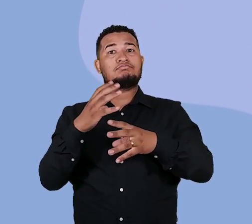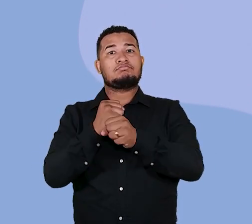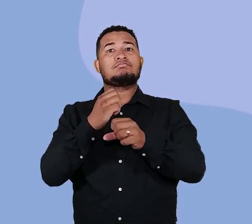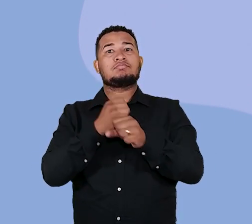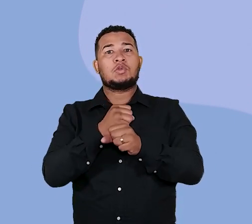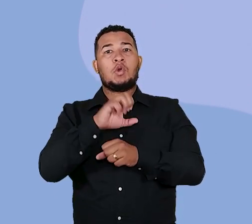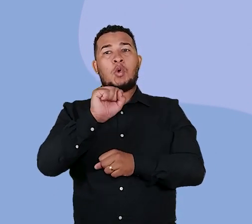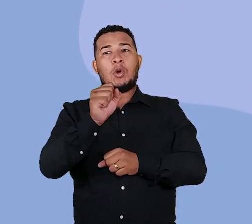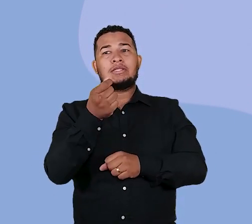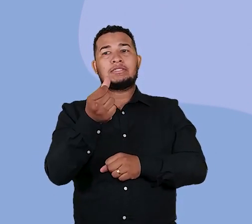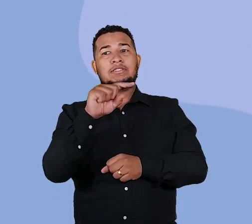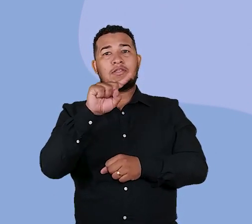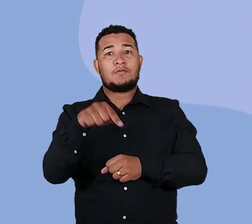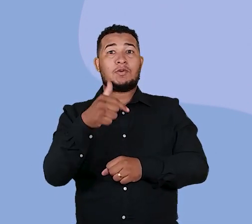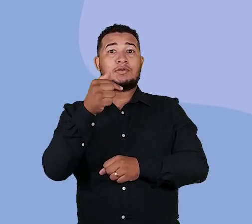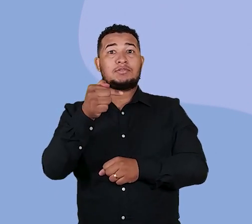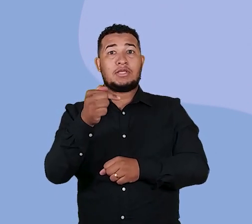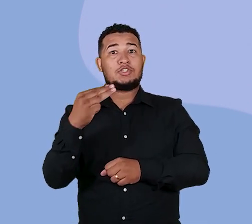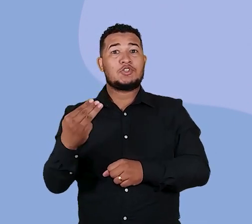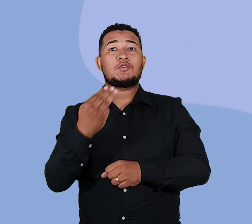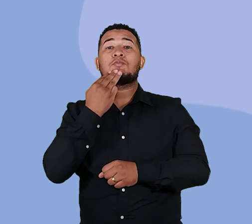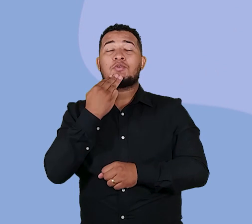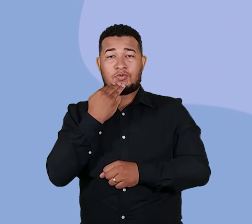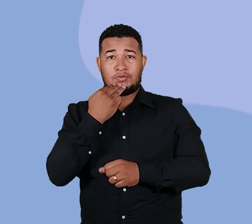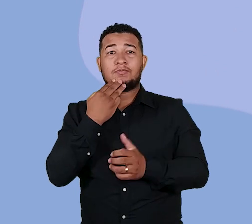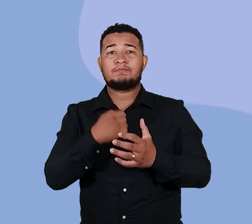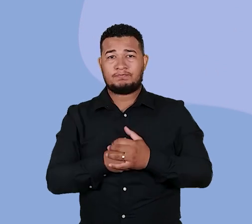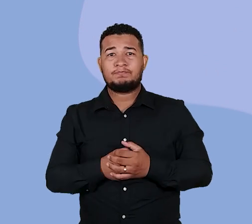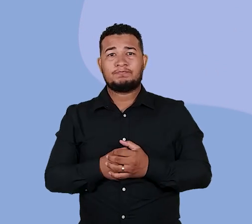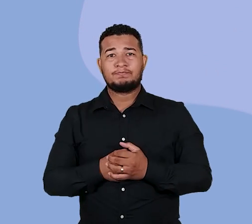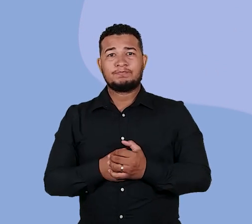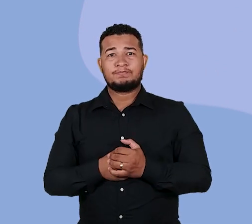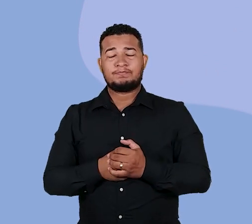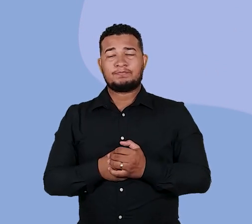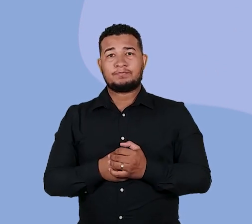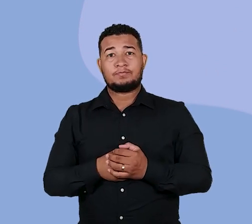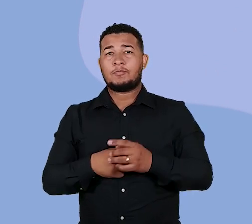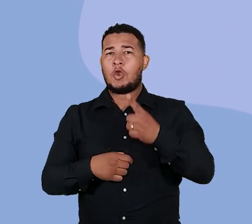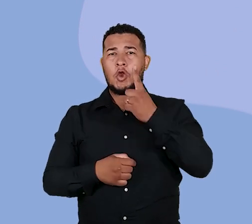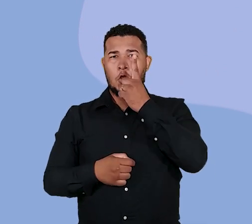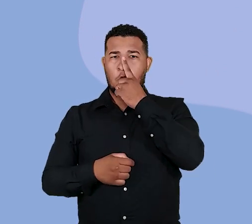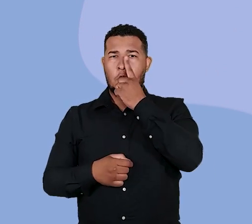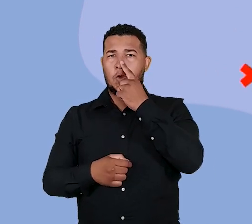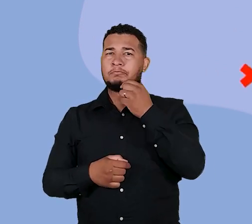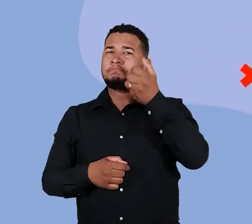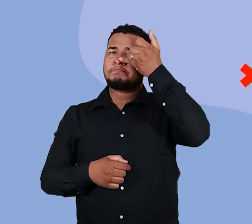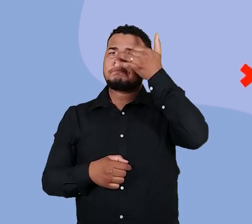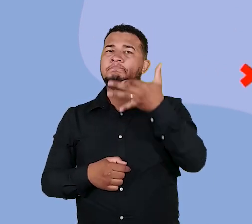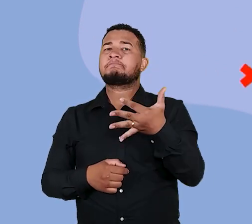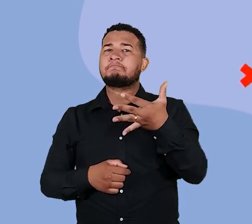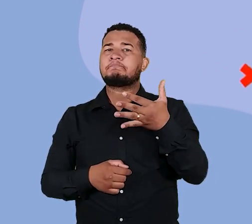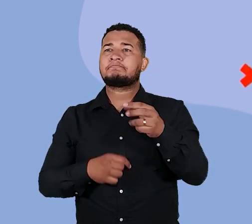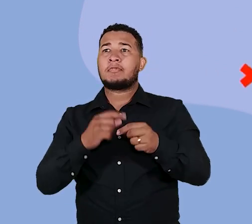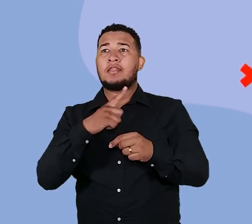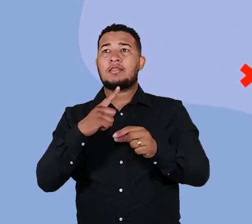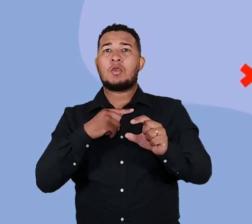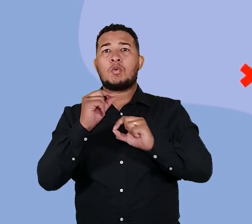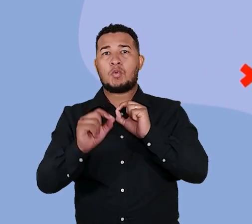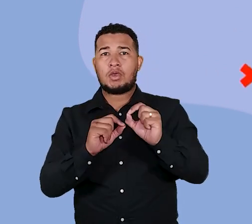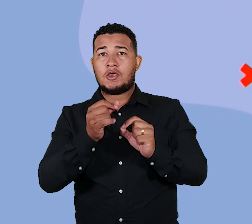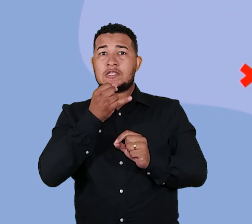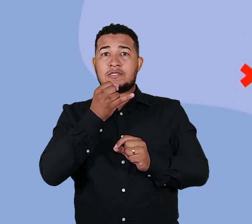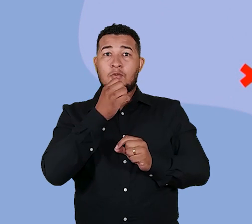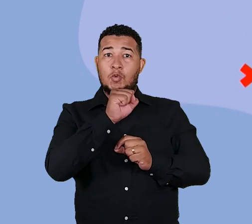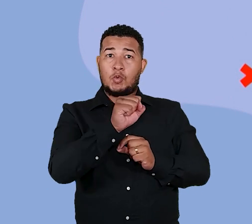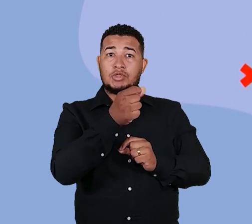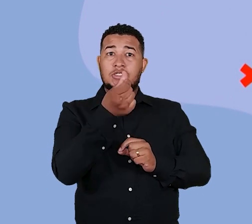é esse 86,7 milhões aí, ó. E aí? Fala para titio aí. Temos aqui, então,